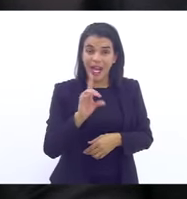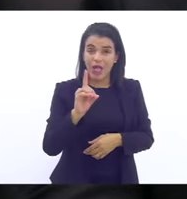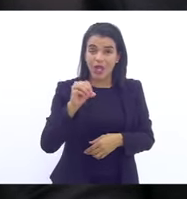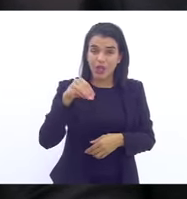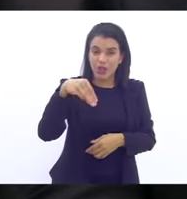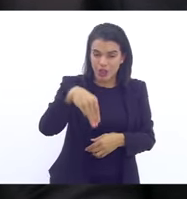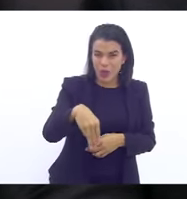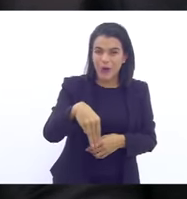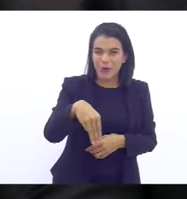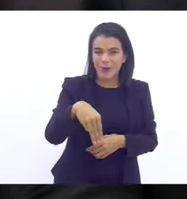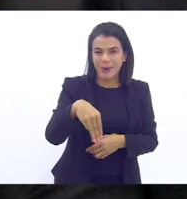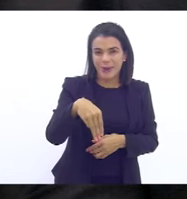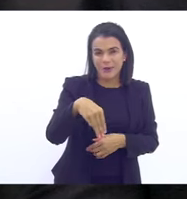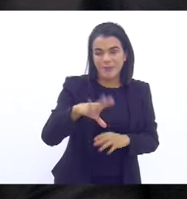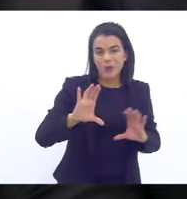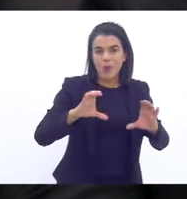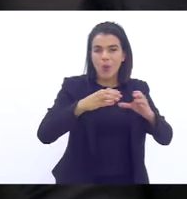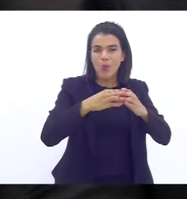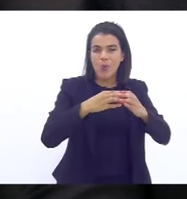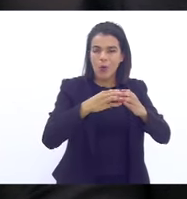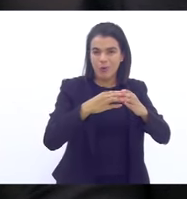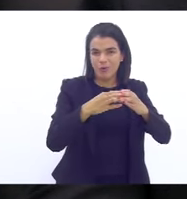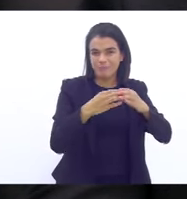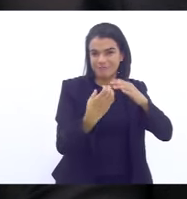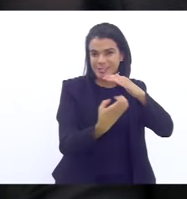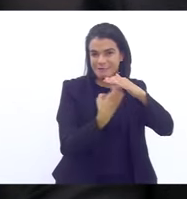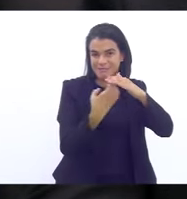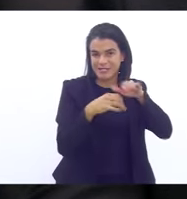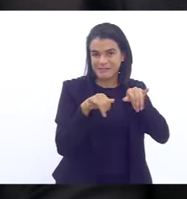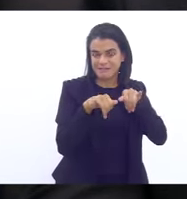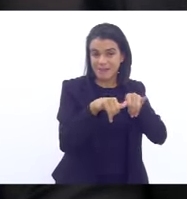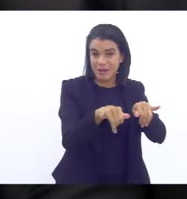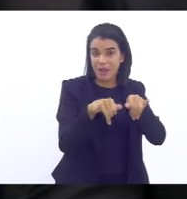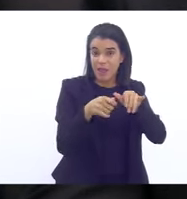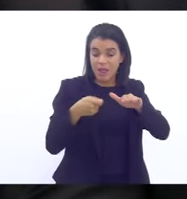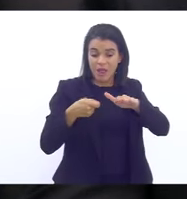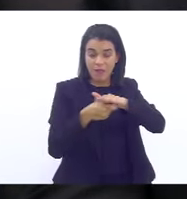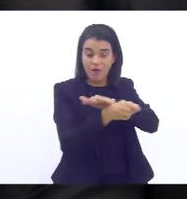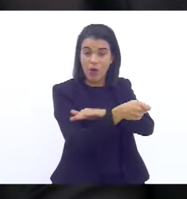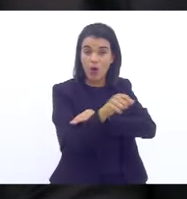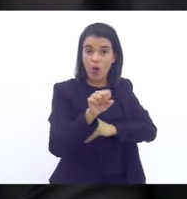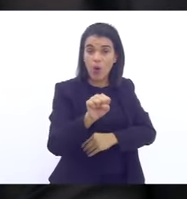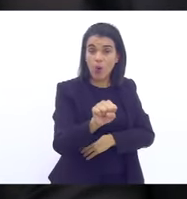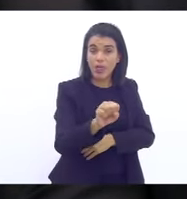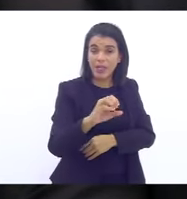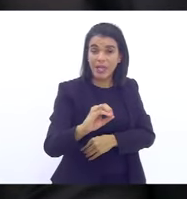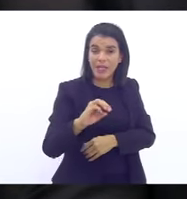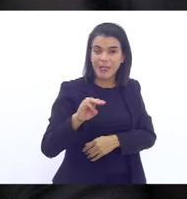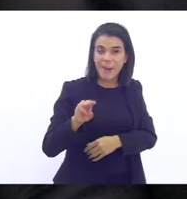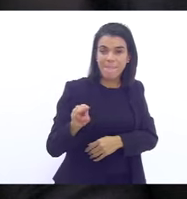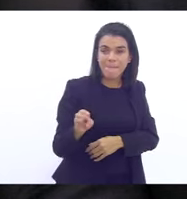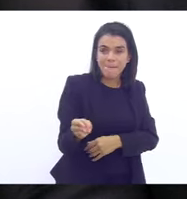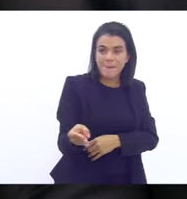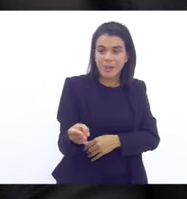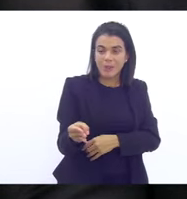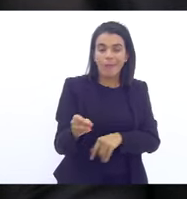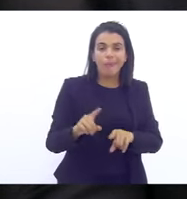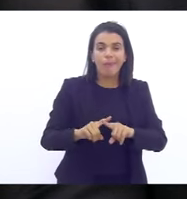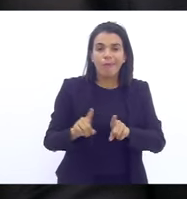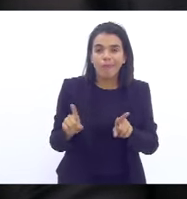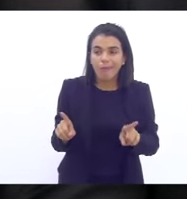lá no início da minha da primeira audiência pública, que fez um investimento de 88 milhões, 80 milhões,